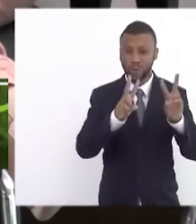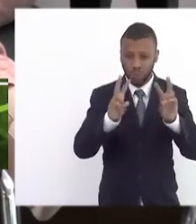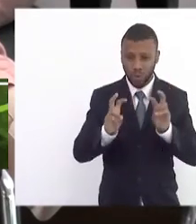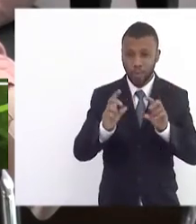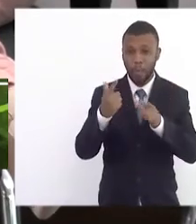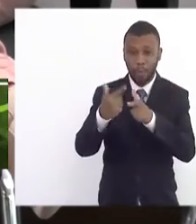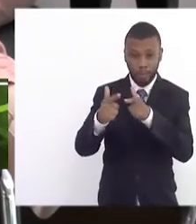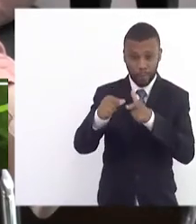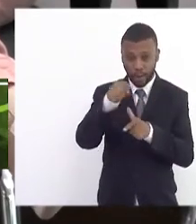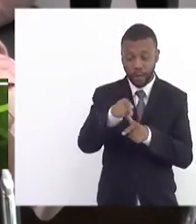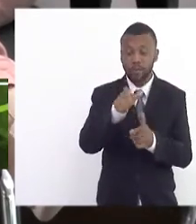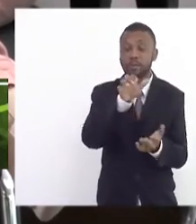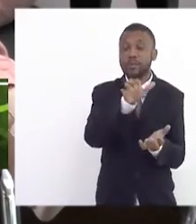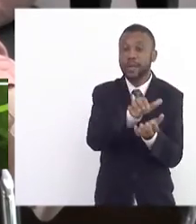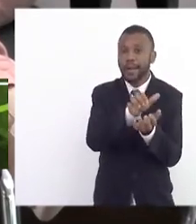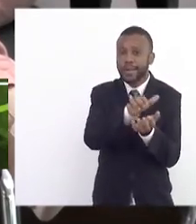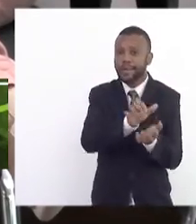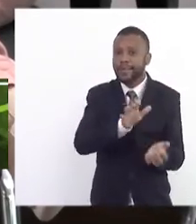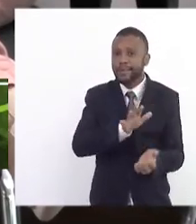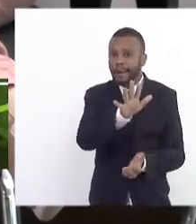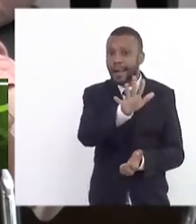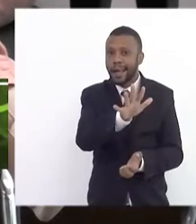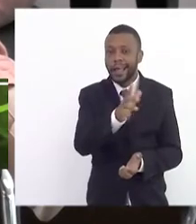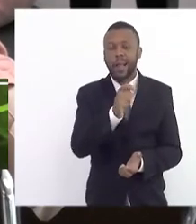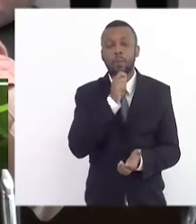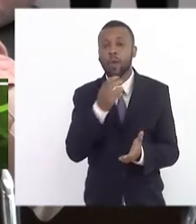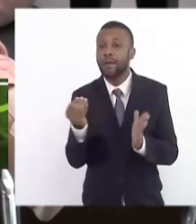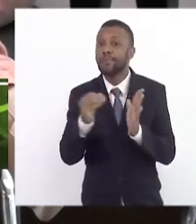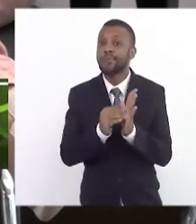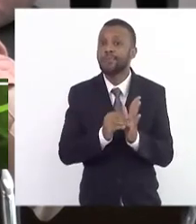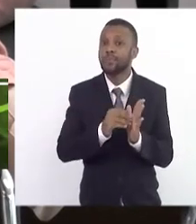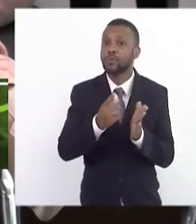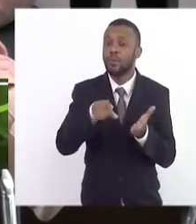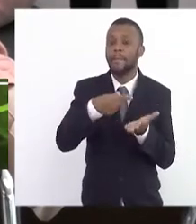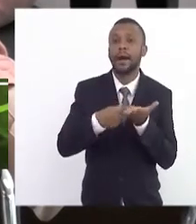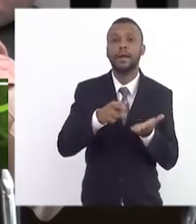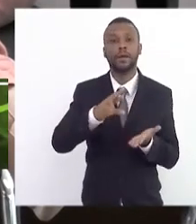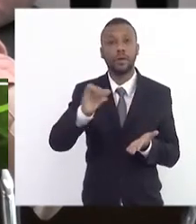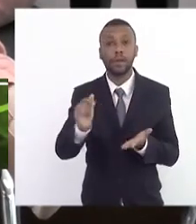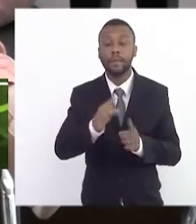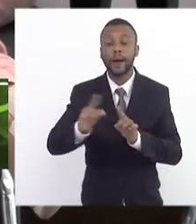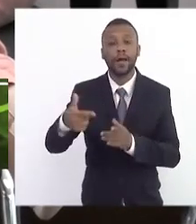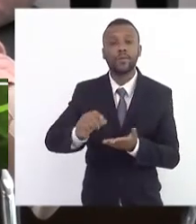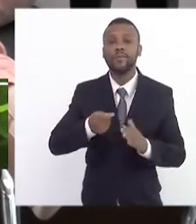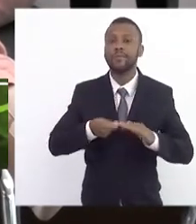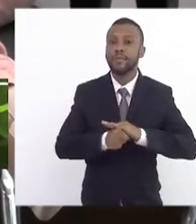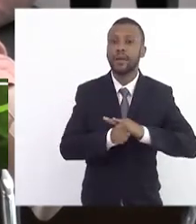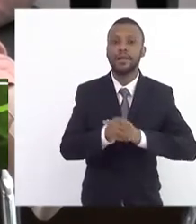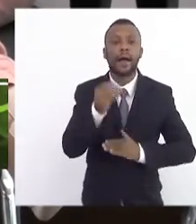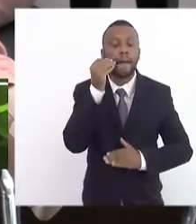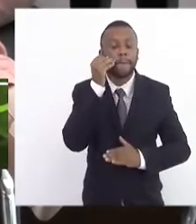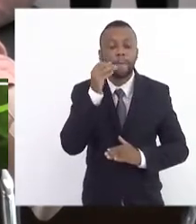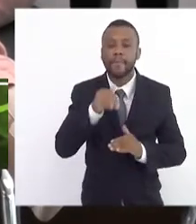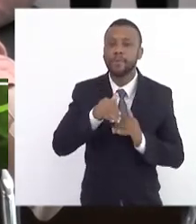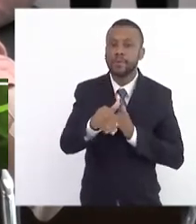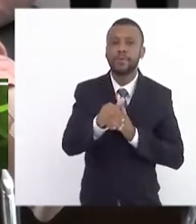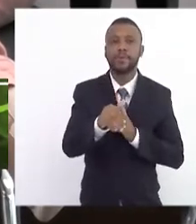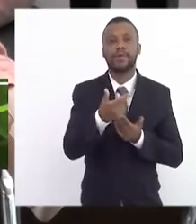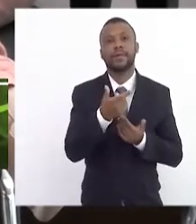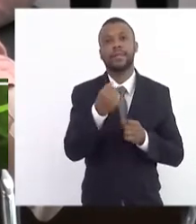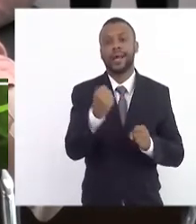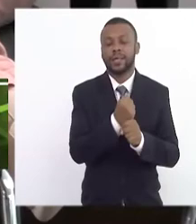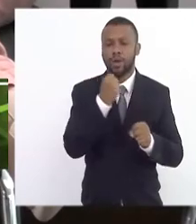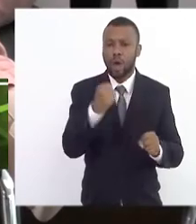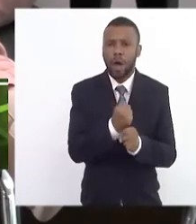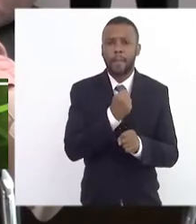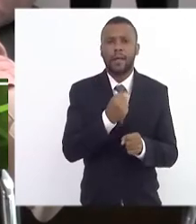Jacarezinho não está sendo considerada no pacto, mas o investimento da gente que está previsto para as obras de macrodrenagem no